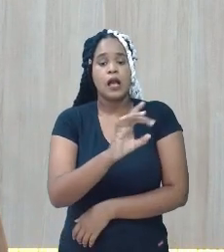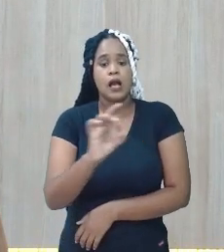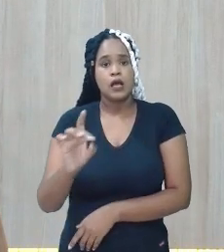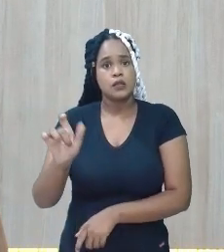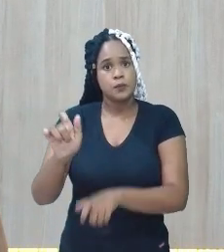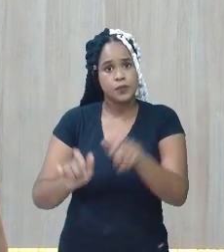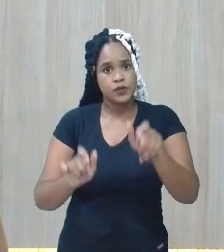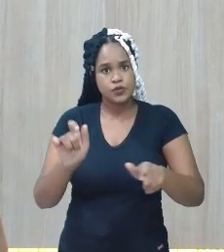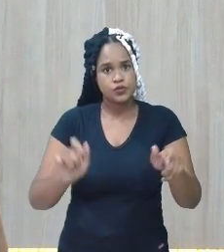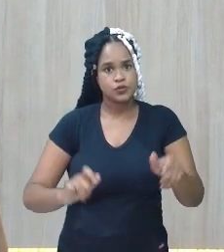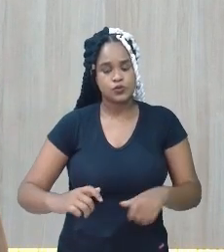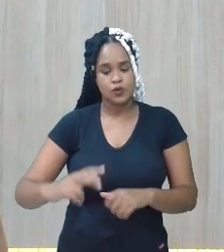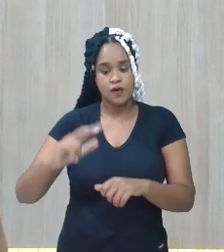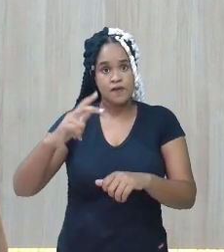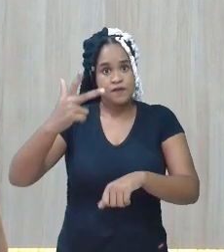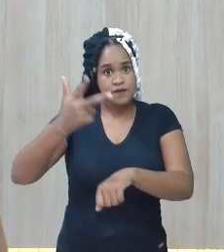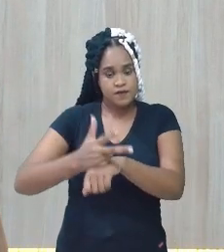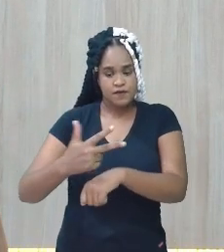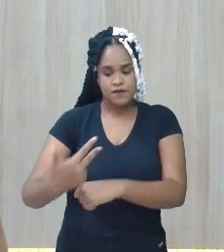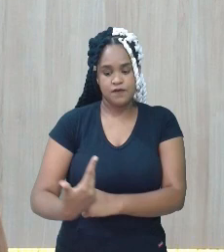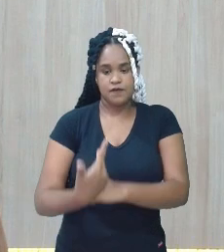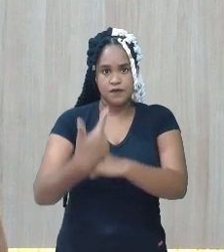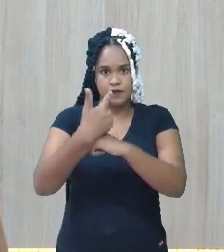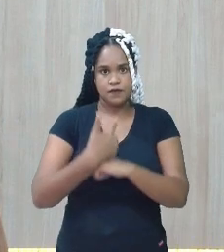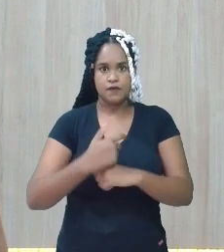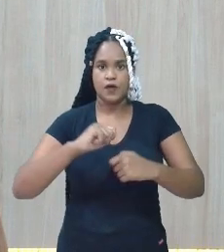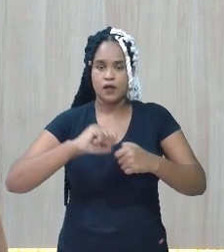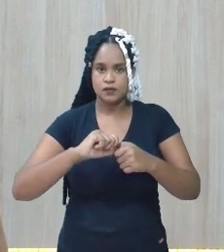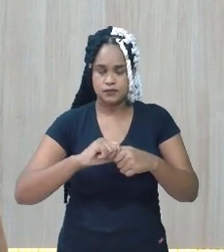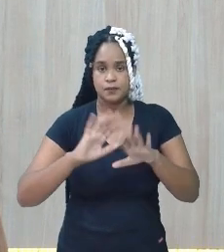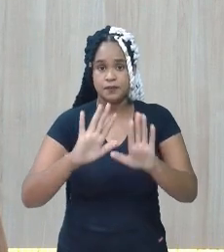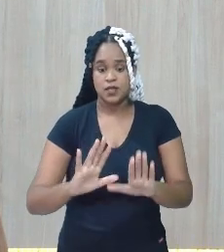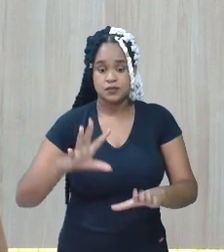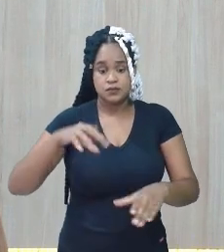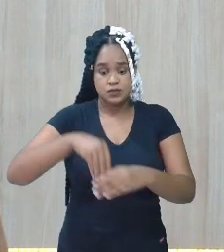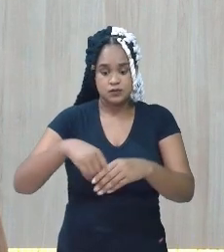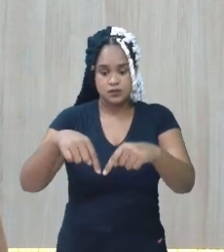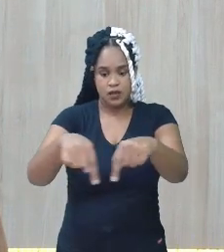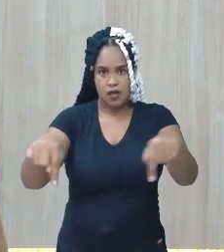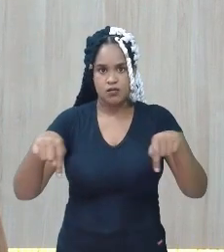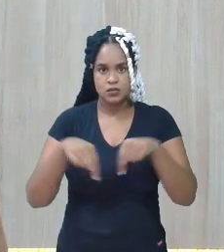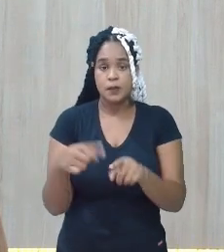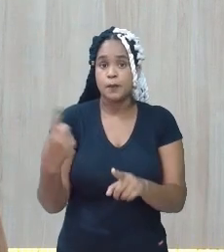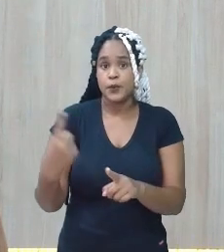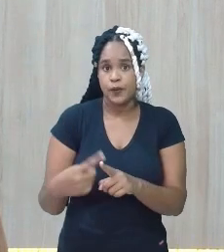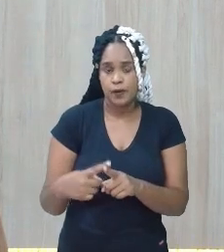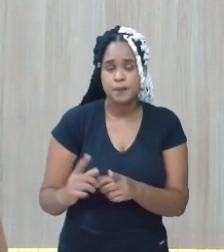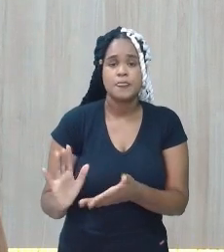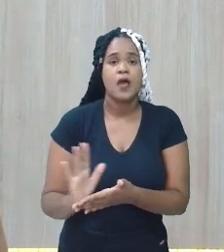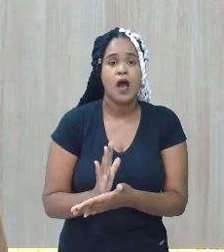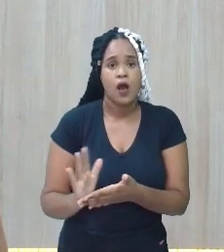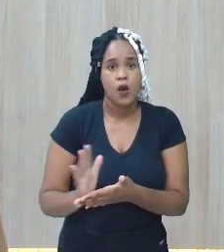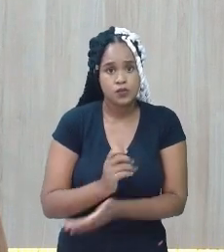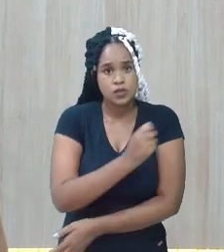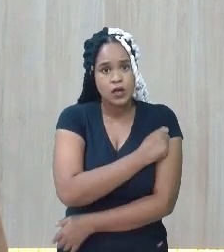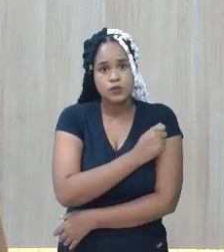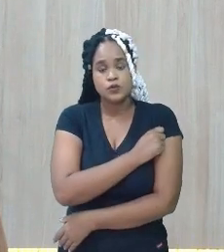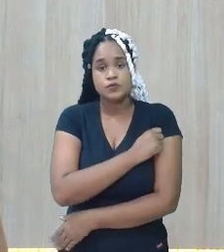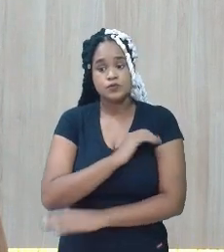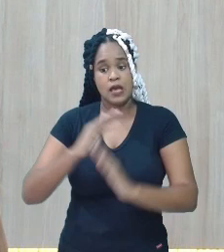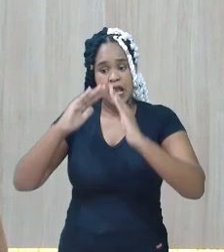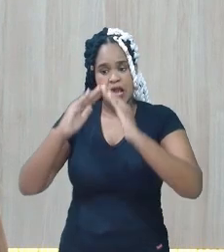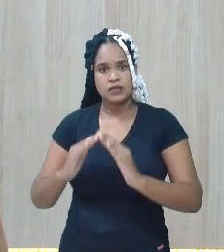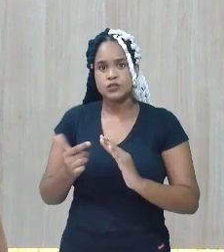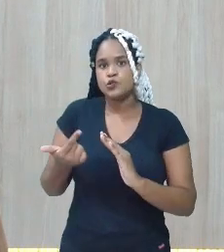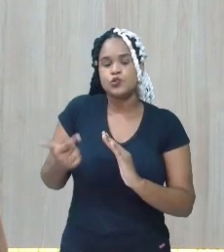do cada um fazer o vídeo na sala, porque alguns desses estudantes em casa podem não ter o acesso,